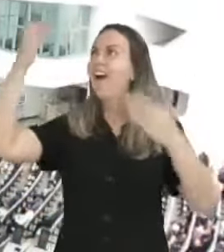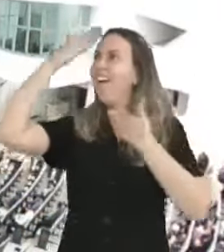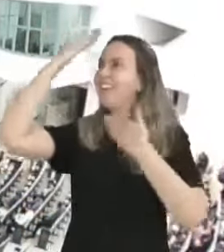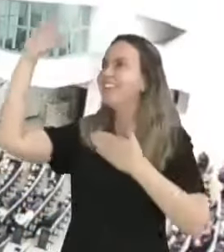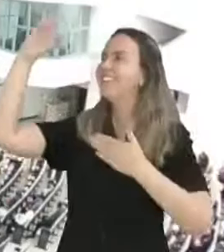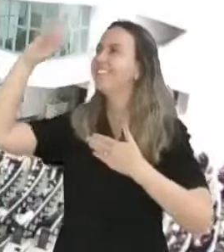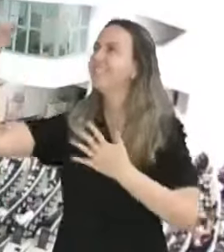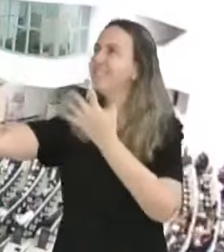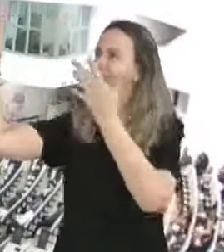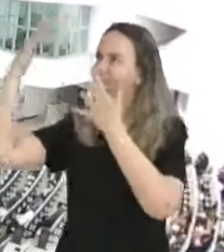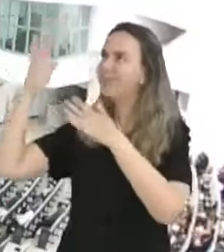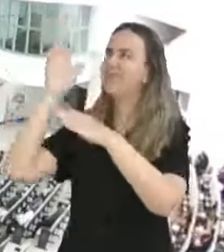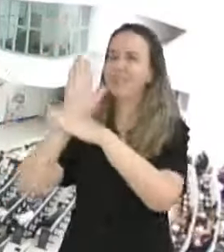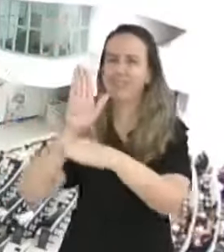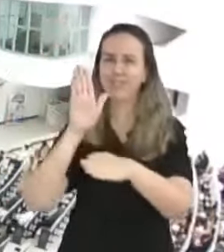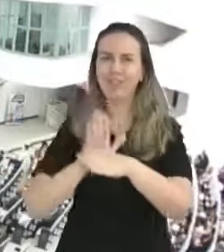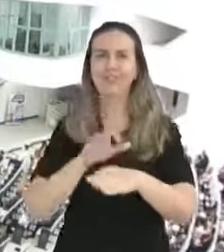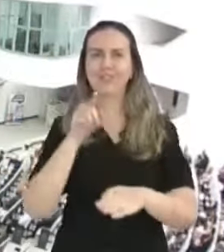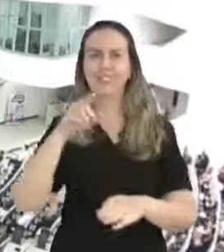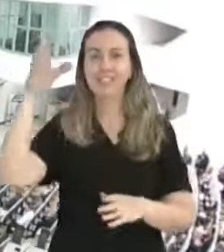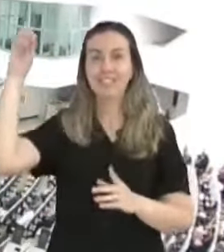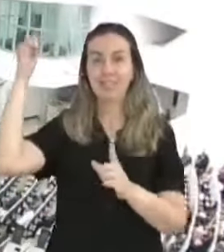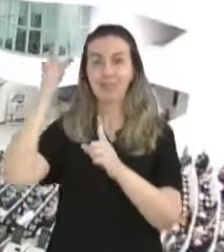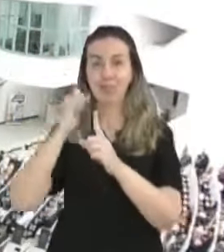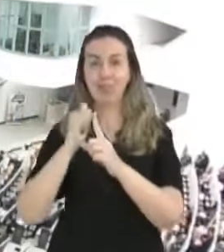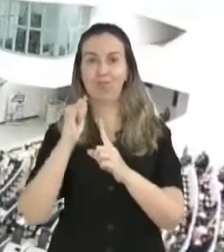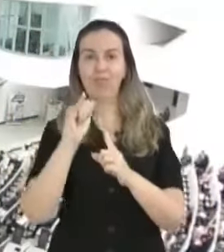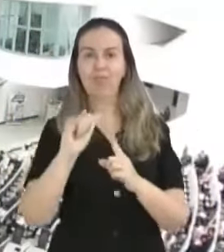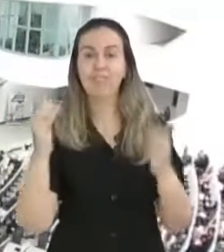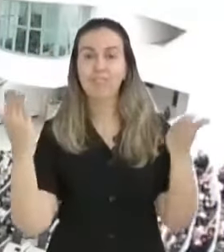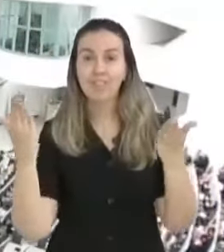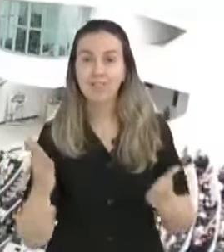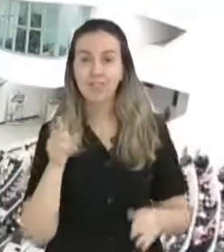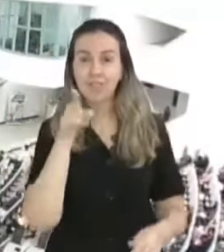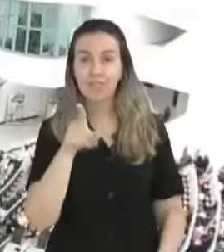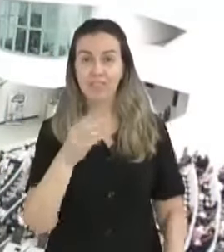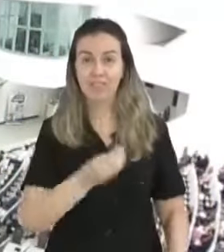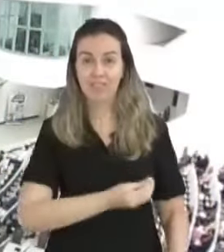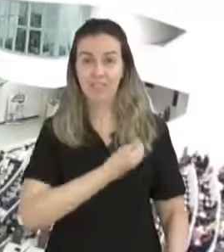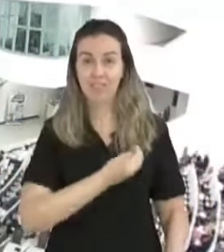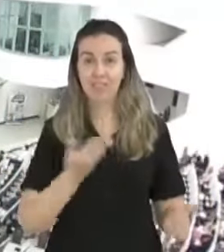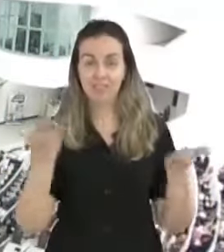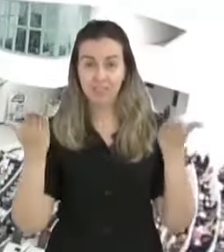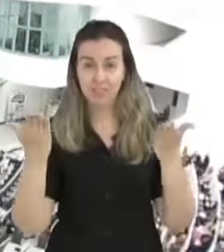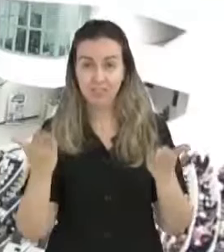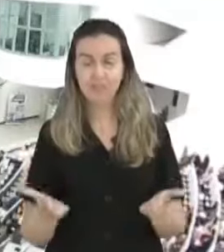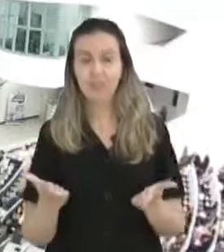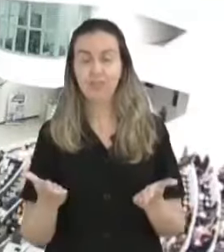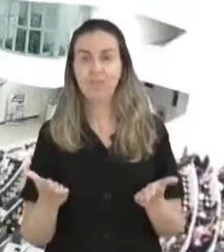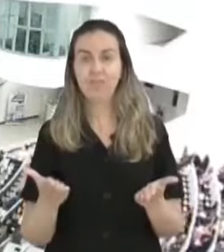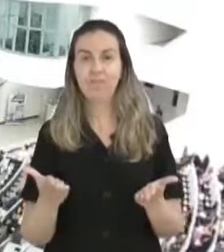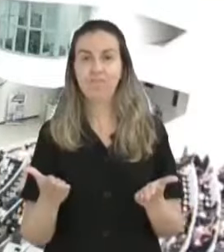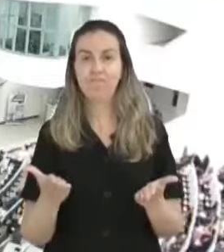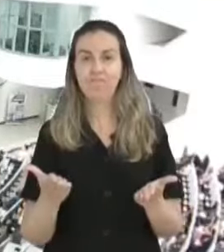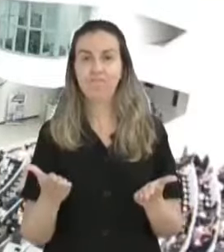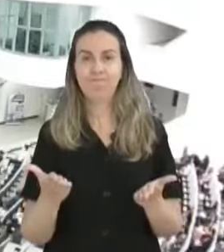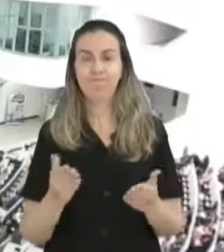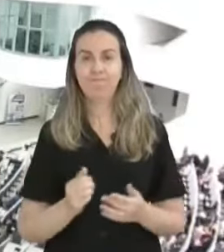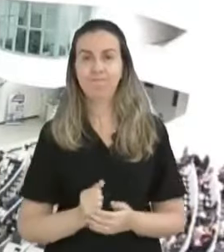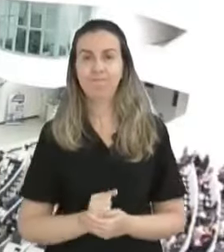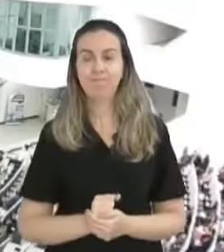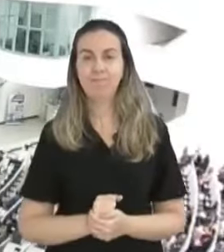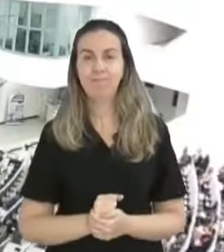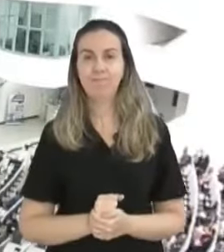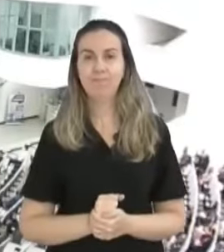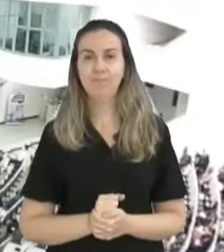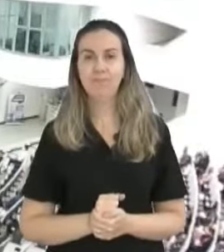tenho uma mensagem profética de Deus para a sua vida. Uramachanda que me andará barraia. Bata a mão no ombro do seu